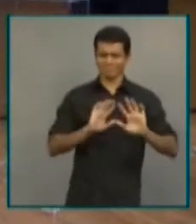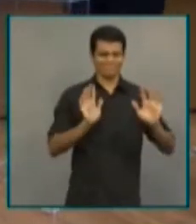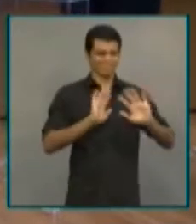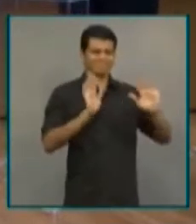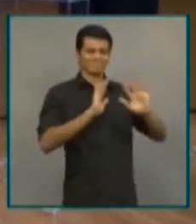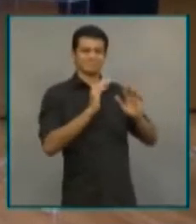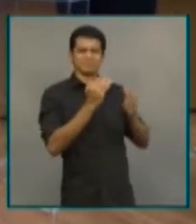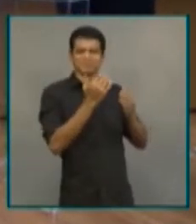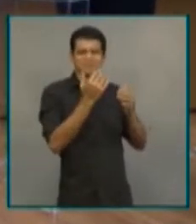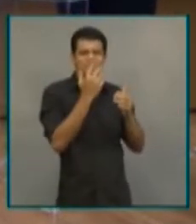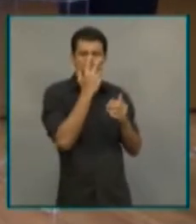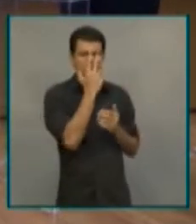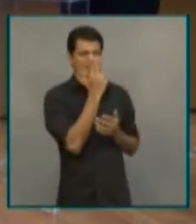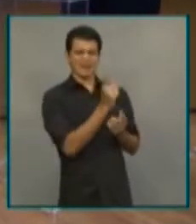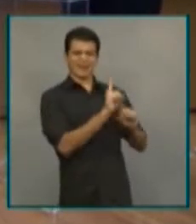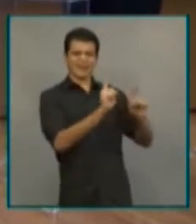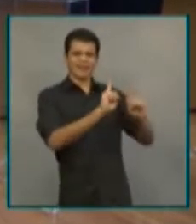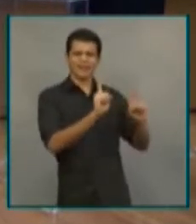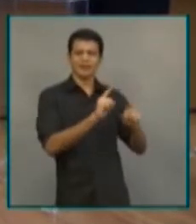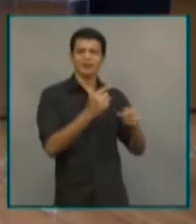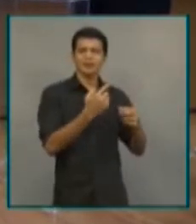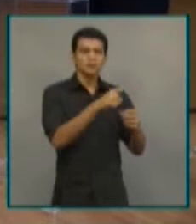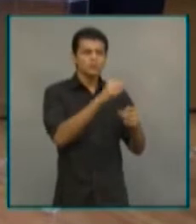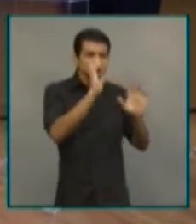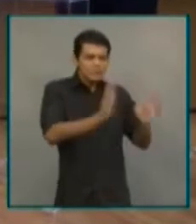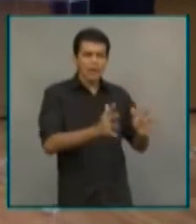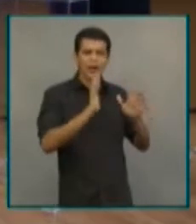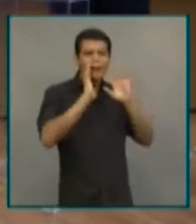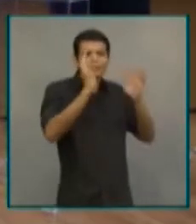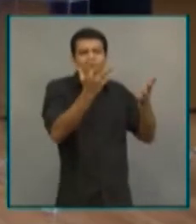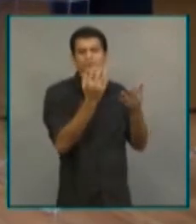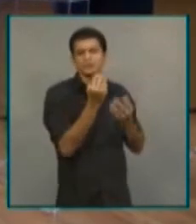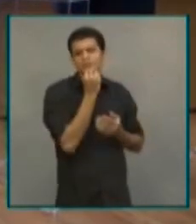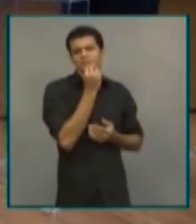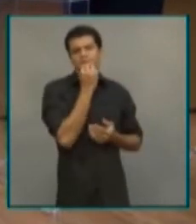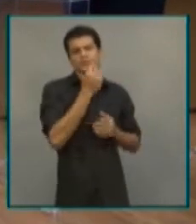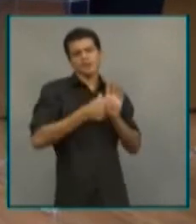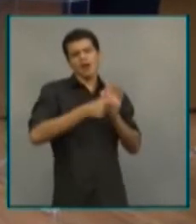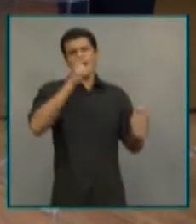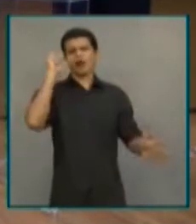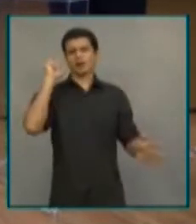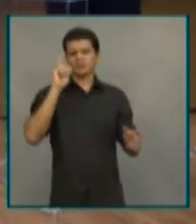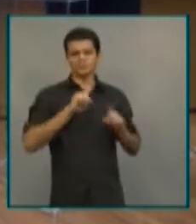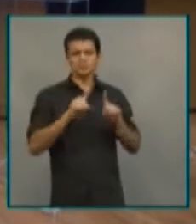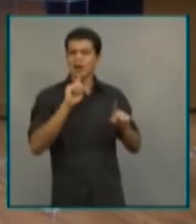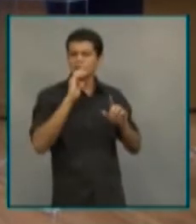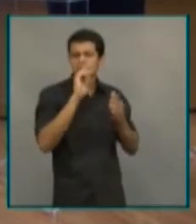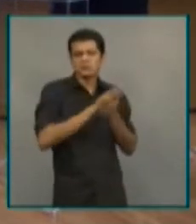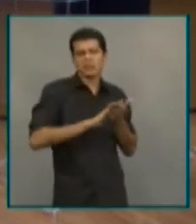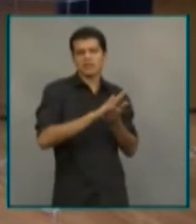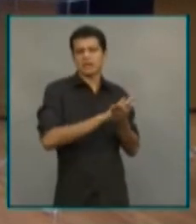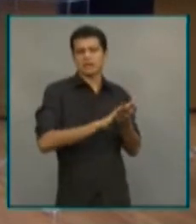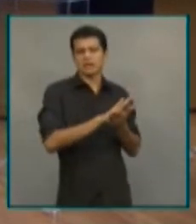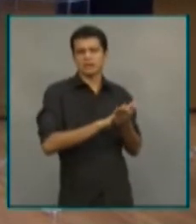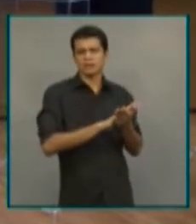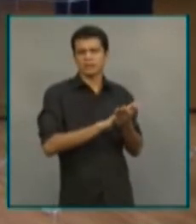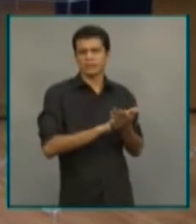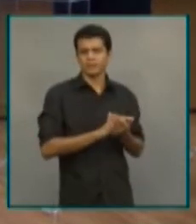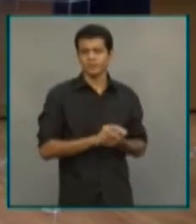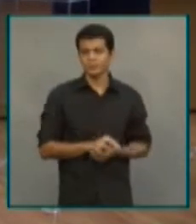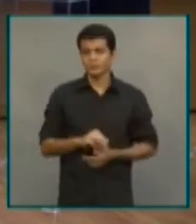devia ter resolvido há muito tempo o problema das anuidades. Sinto muito. Candidato Erinaldo Dantas tem um minuto